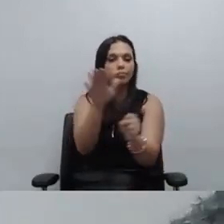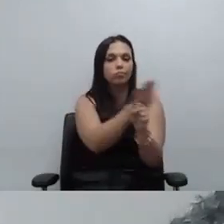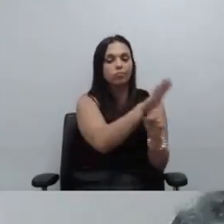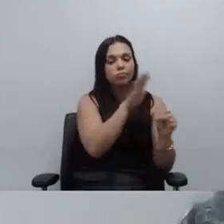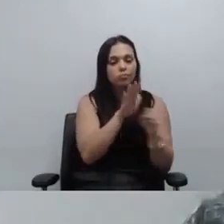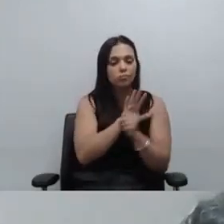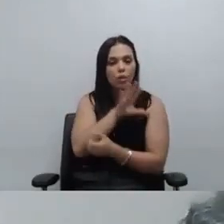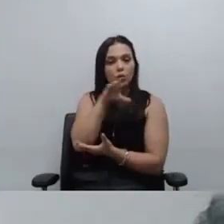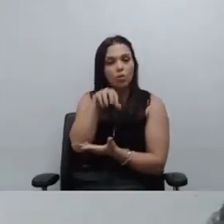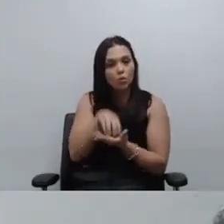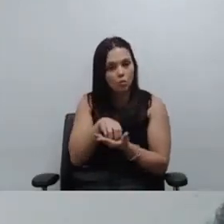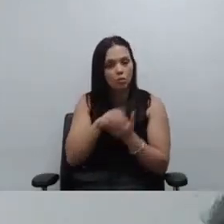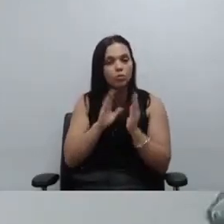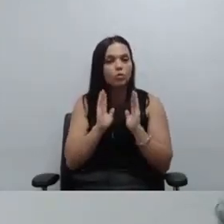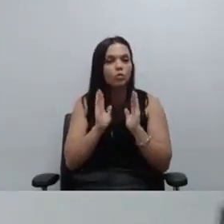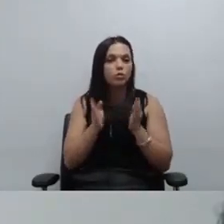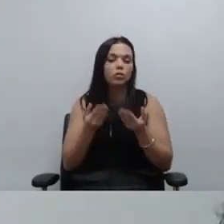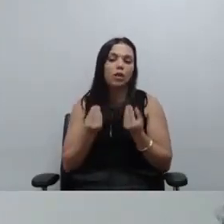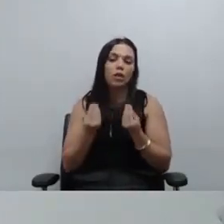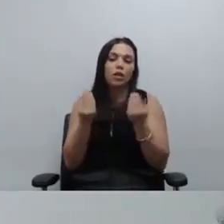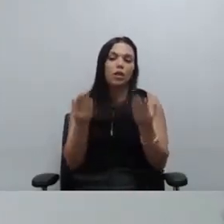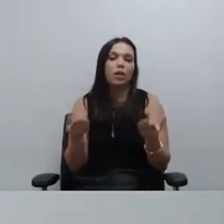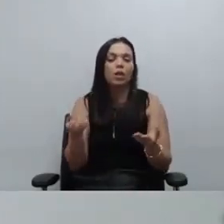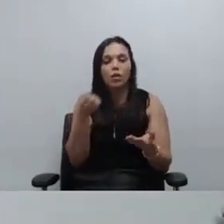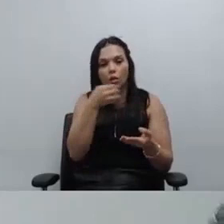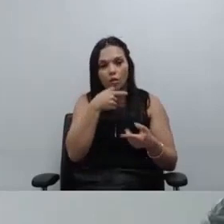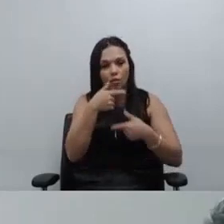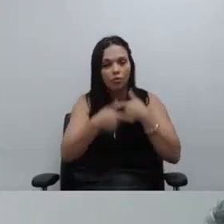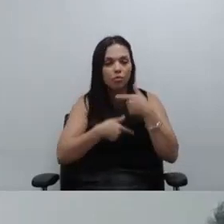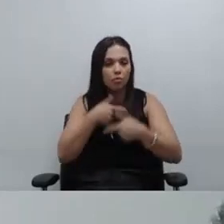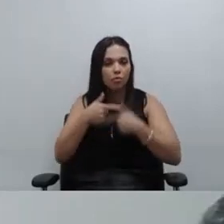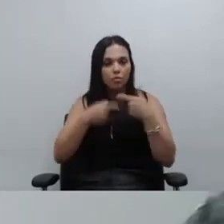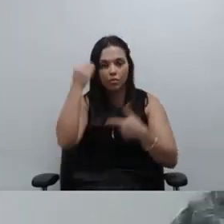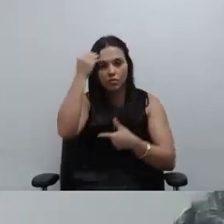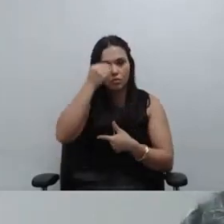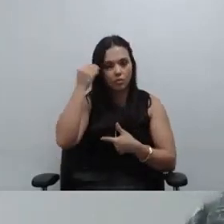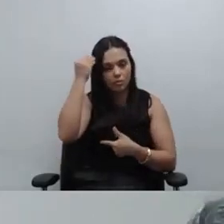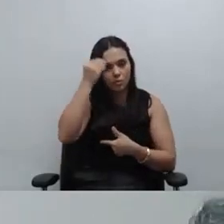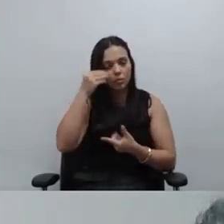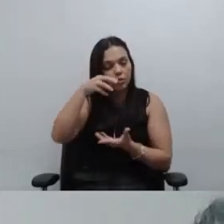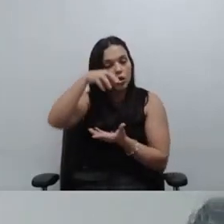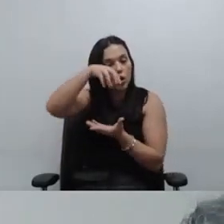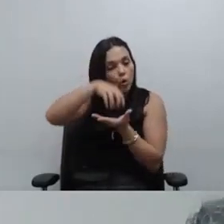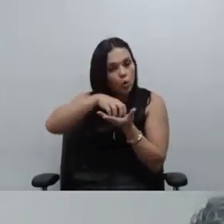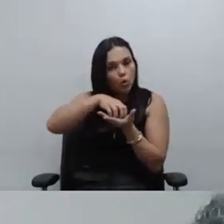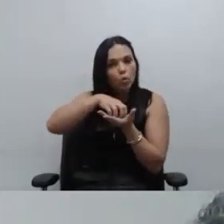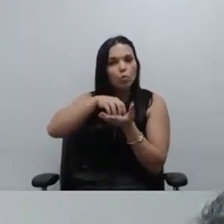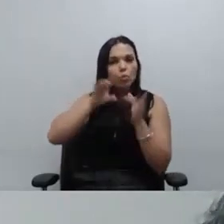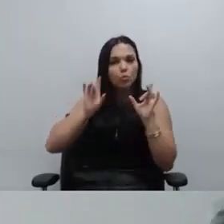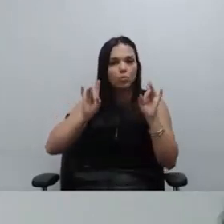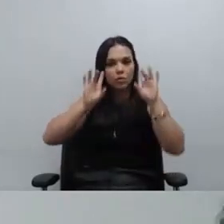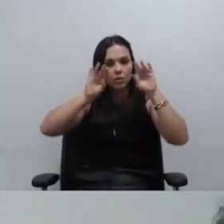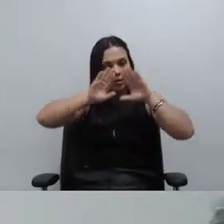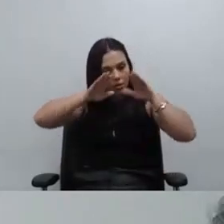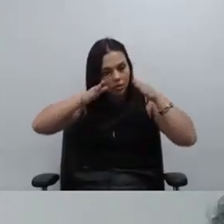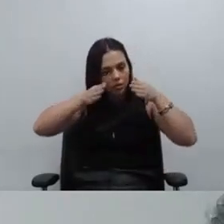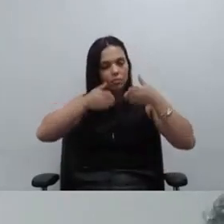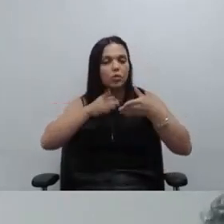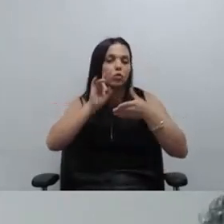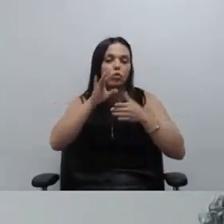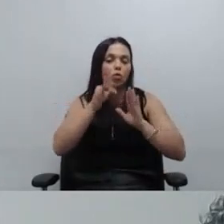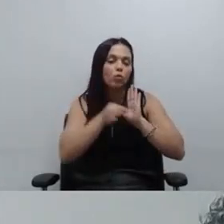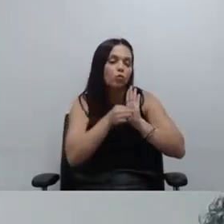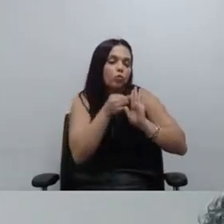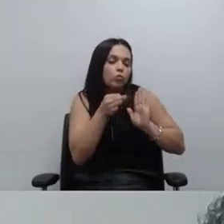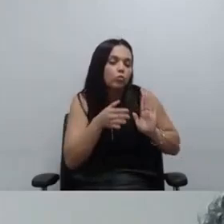já dar aos novos colegas e novas colegas a experiência de atuação nos núcleos especializados. É apenas aqui uma